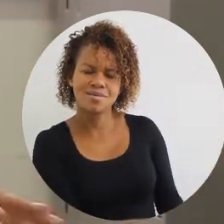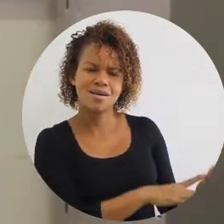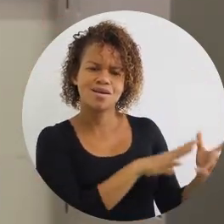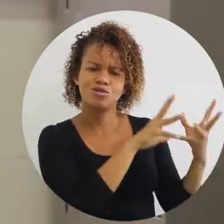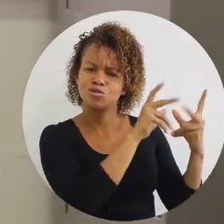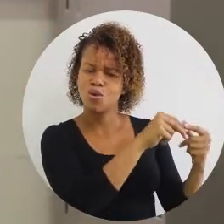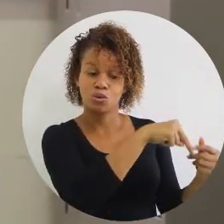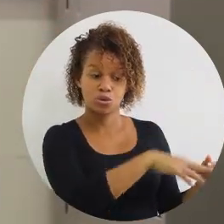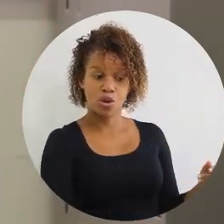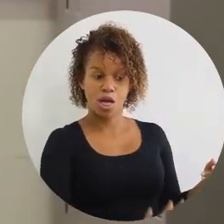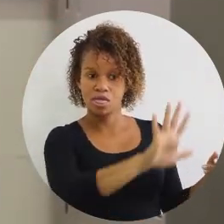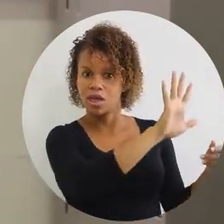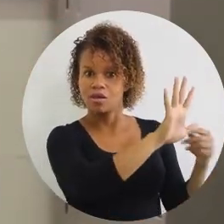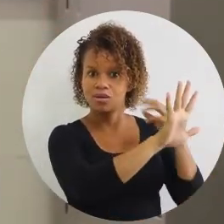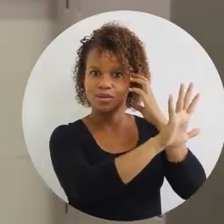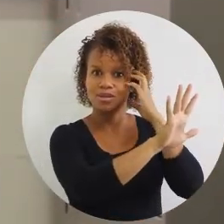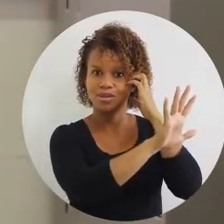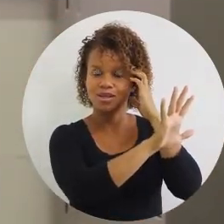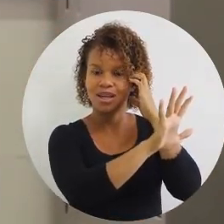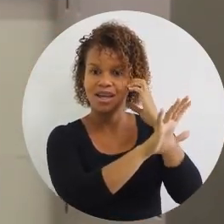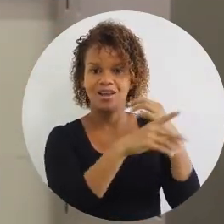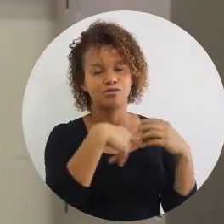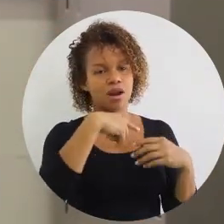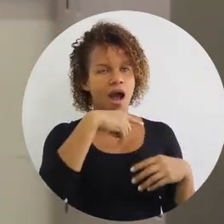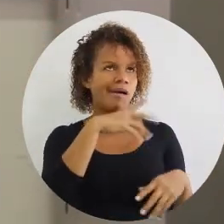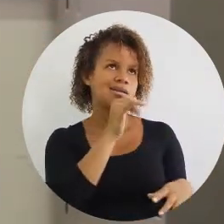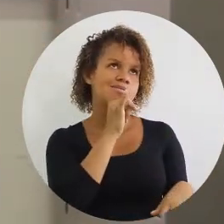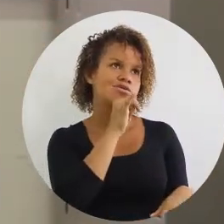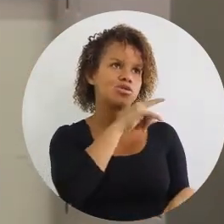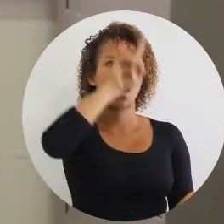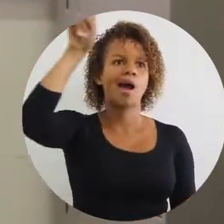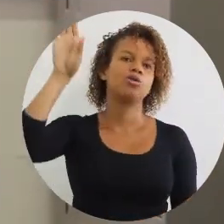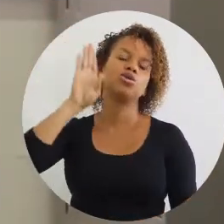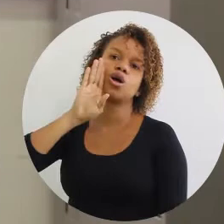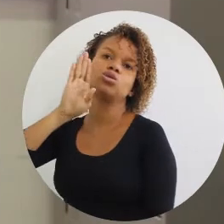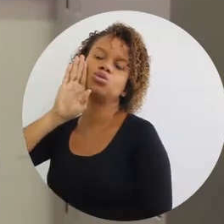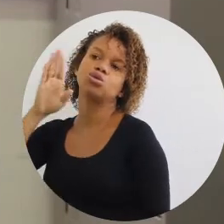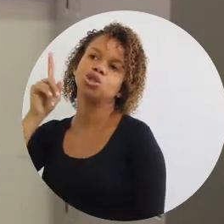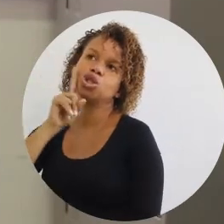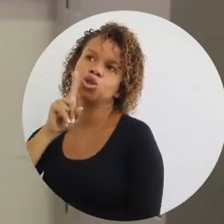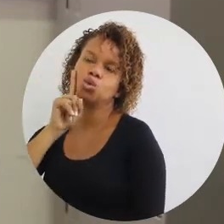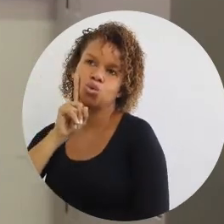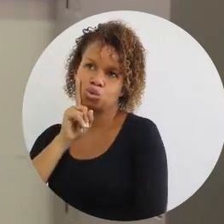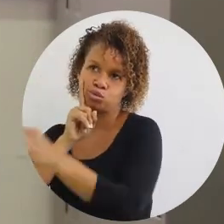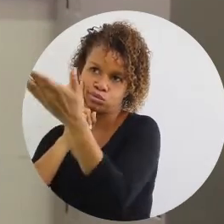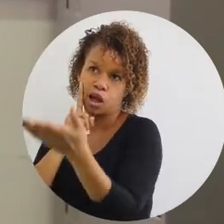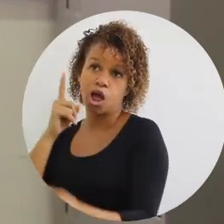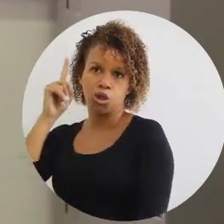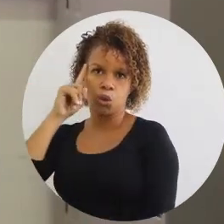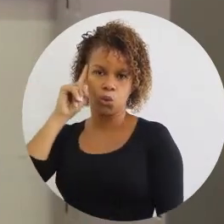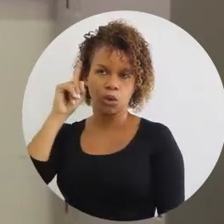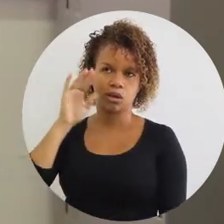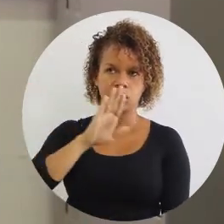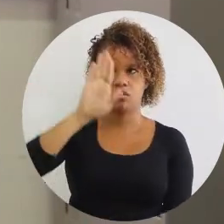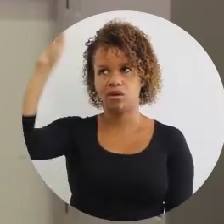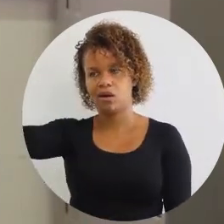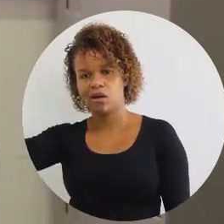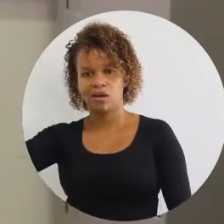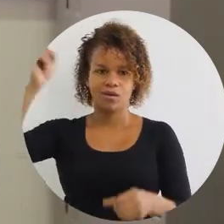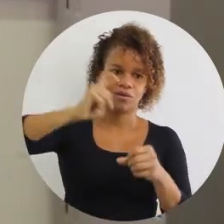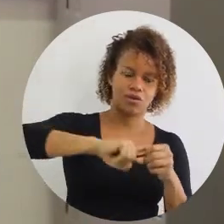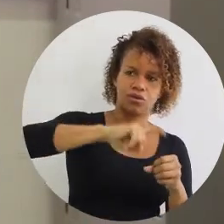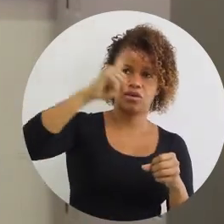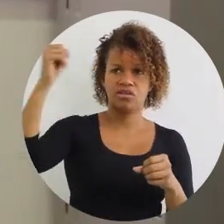do Nordeste para uma exposição nos Estados Unidos. Então, todo esse produto vai e volta, não